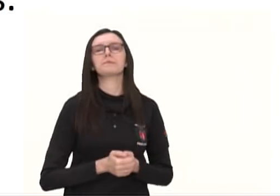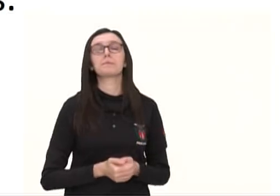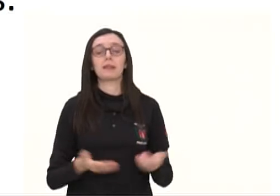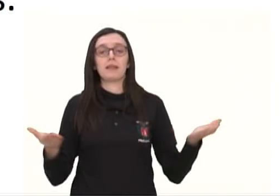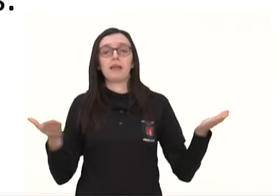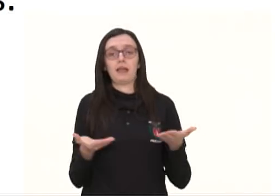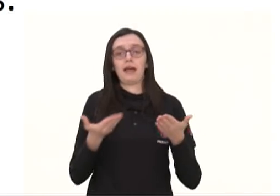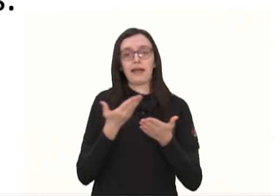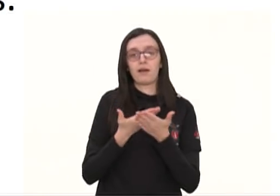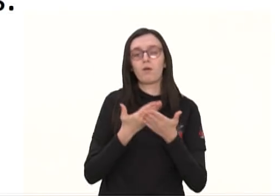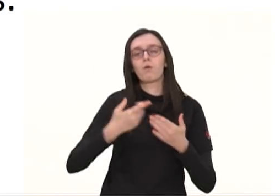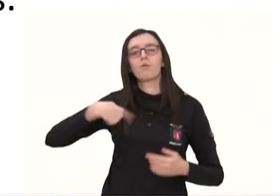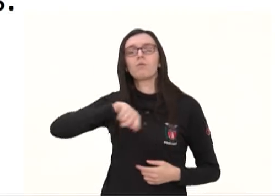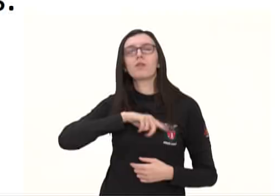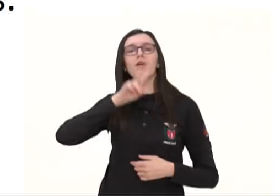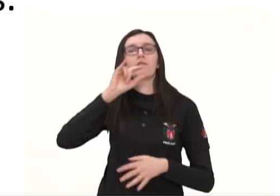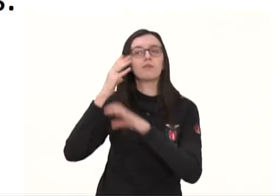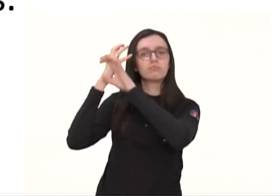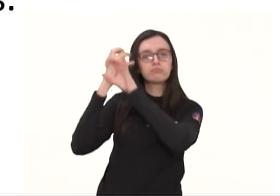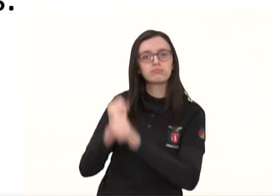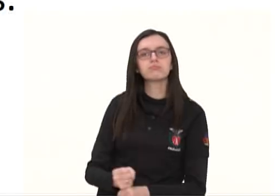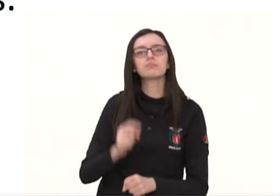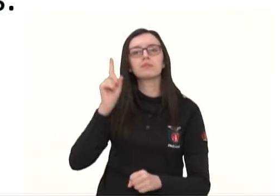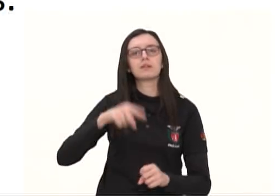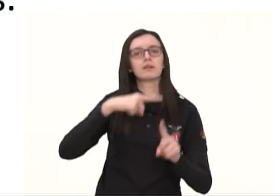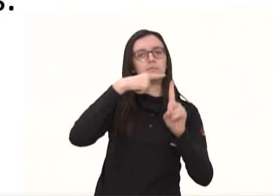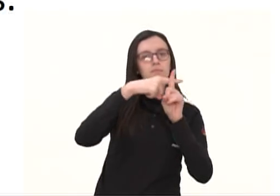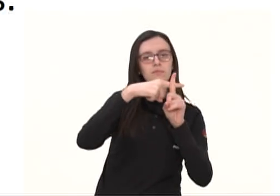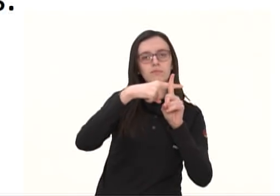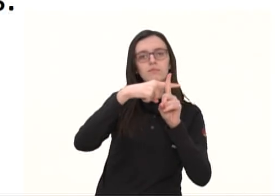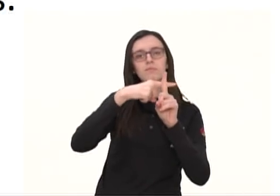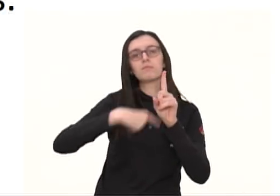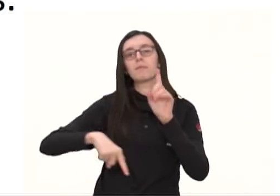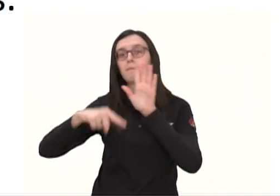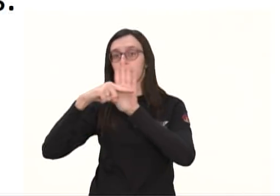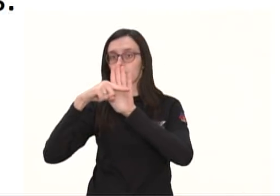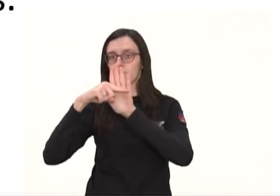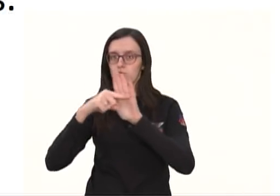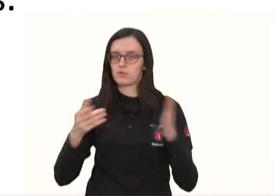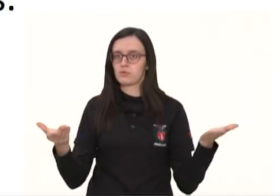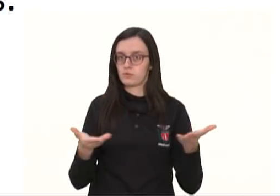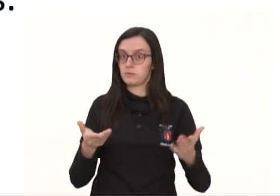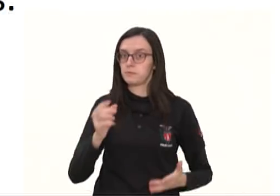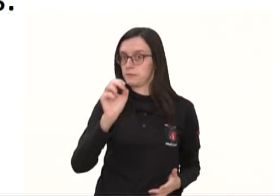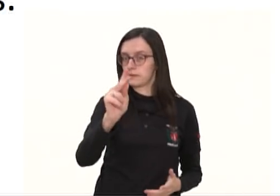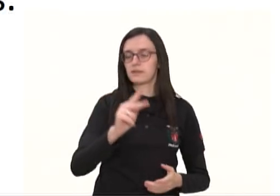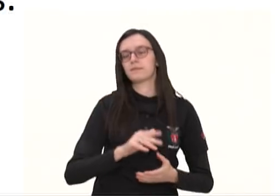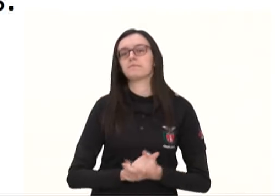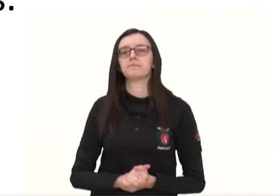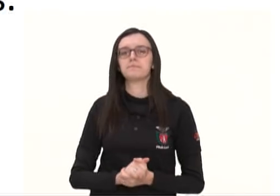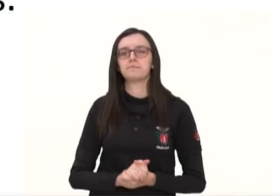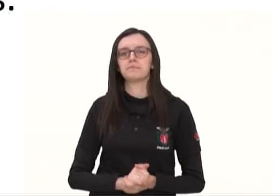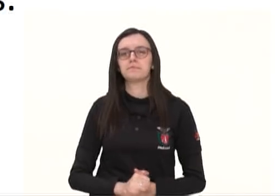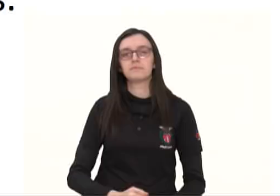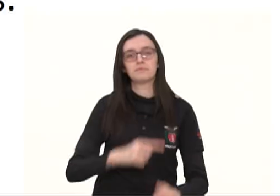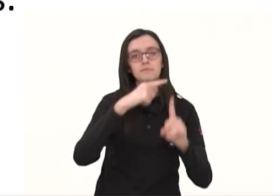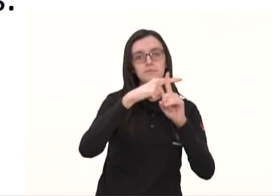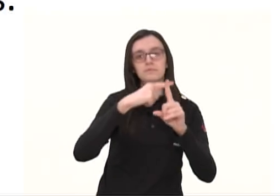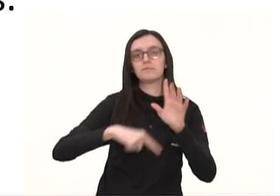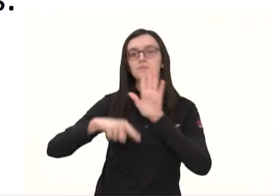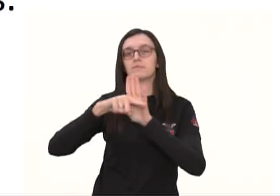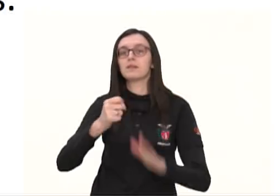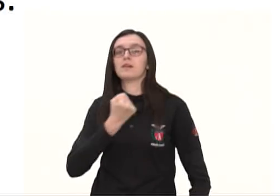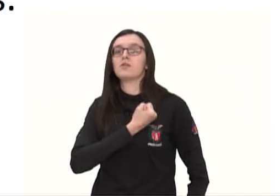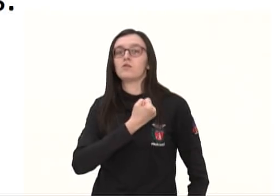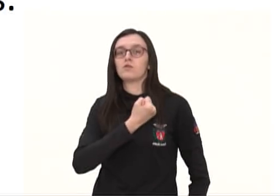nessa aula, a gente vai retomar as operações de adição e subtração, ok? Adição e subtração de